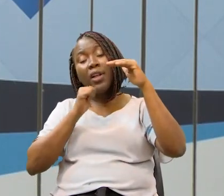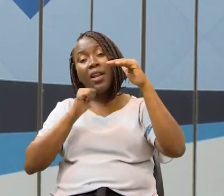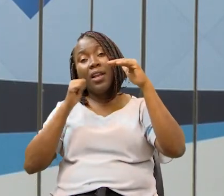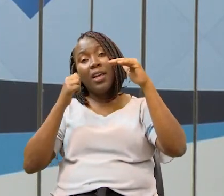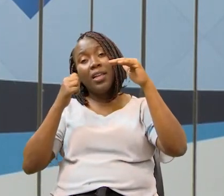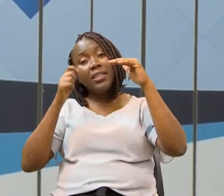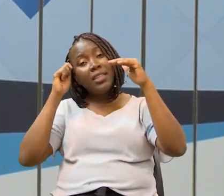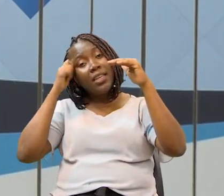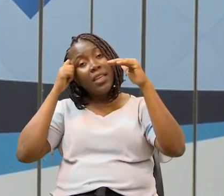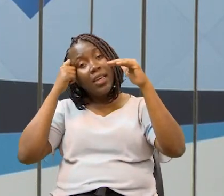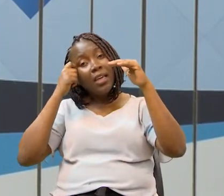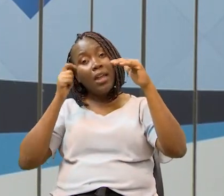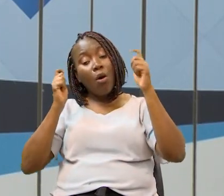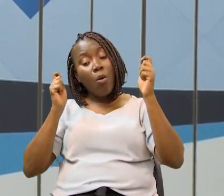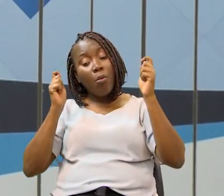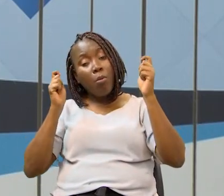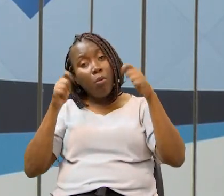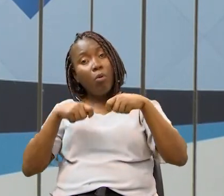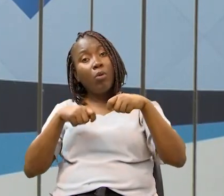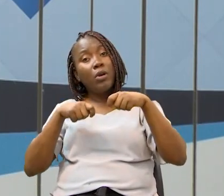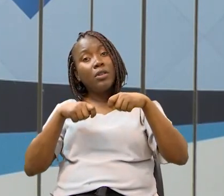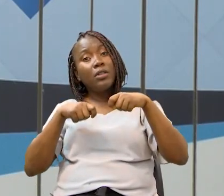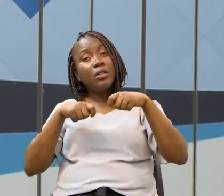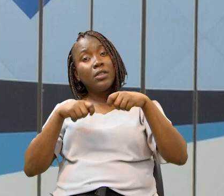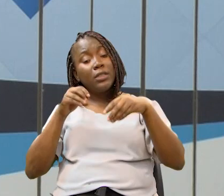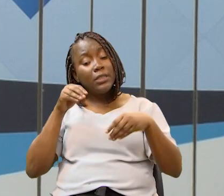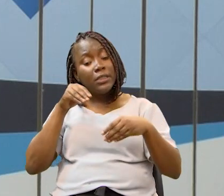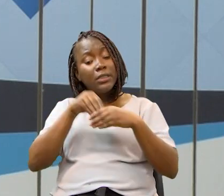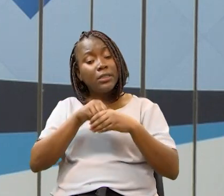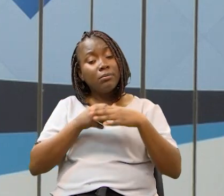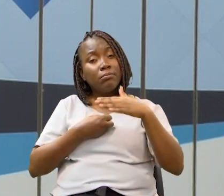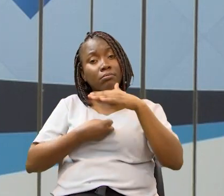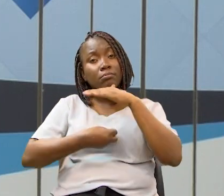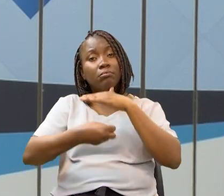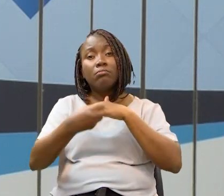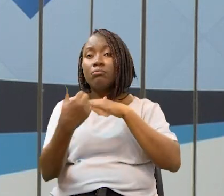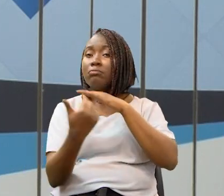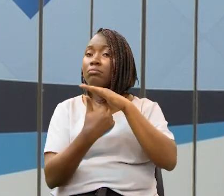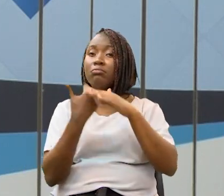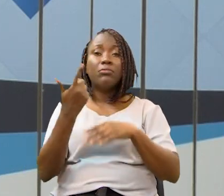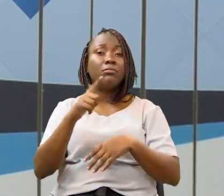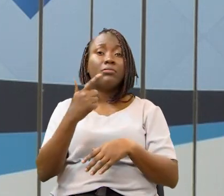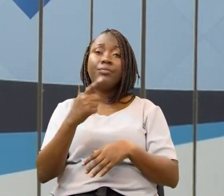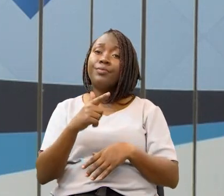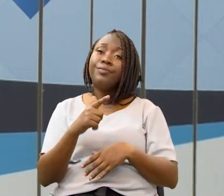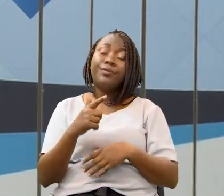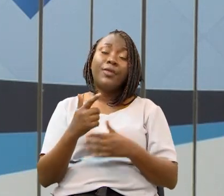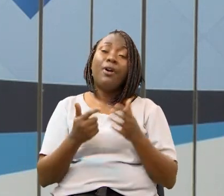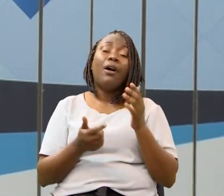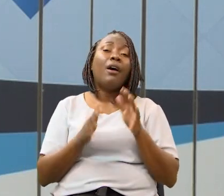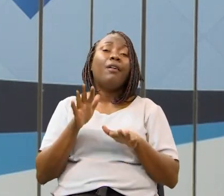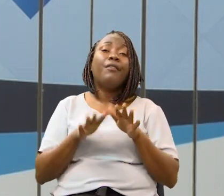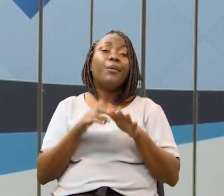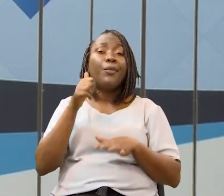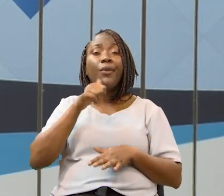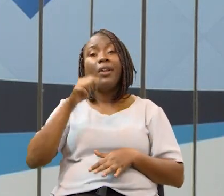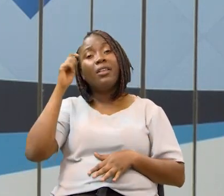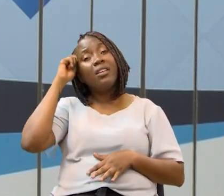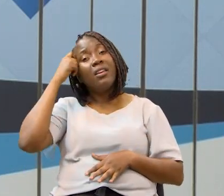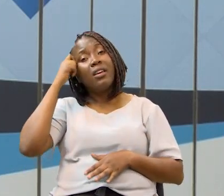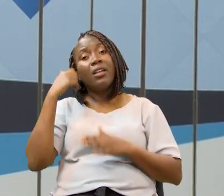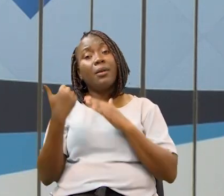mulher negra nem oportunidade de estar dentro de uma empresa ela tem. Né? Então, muitas vezes, essa mulher negra, ela